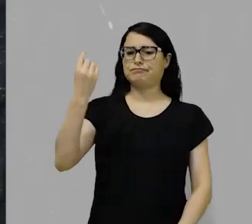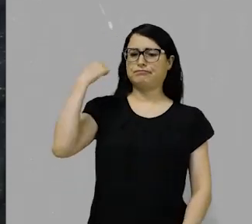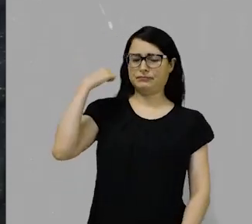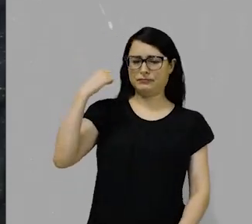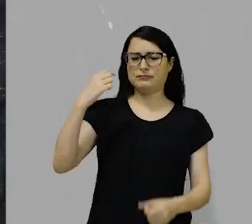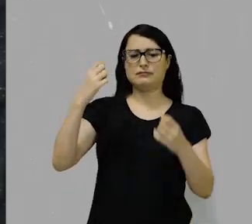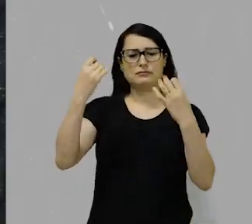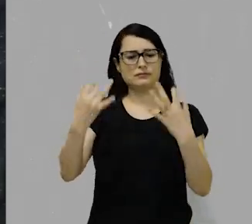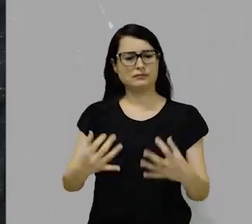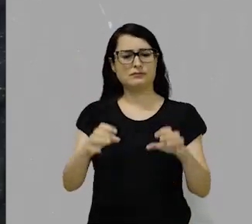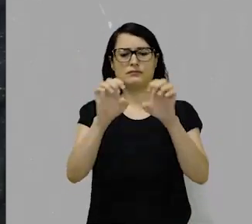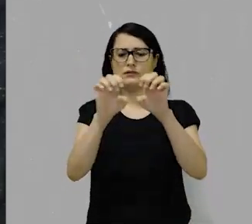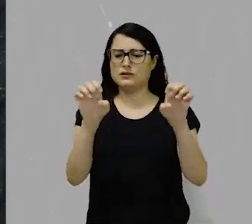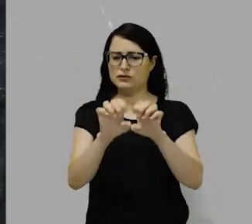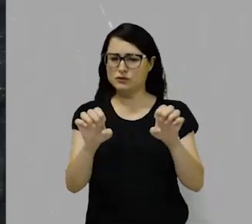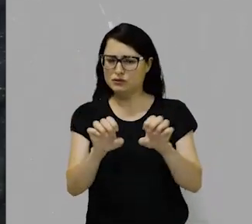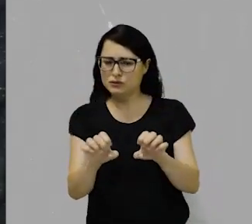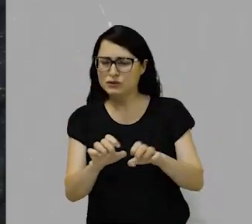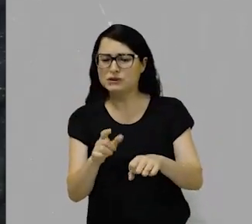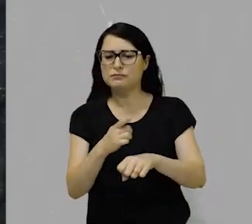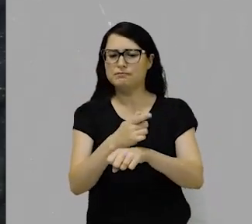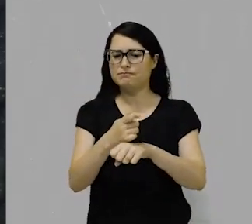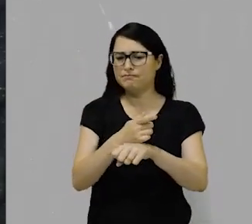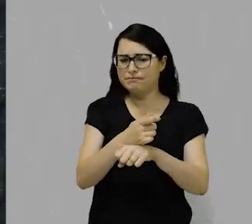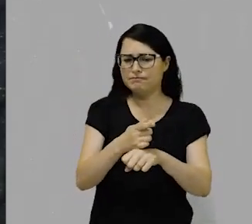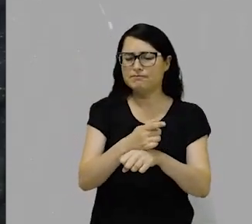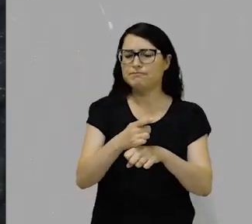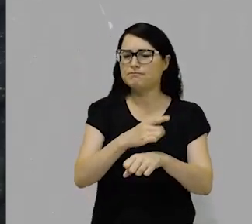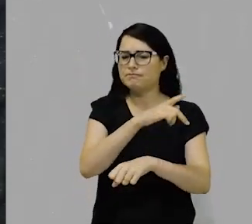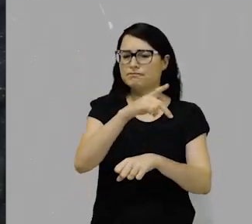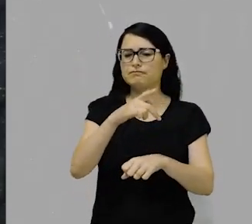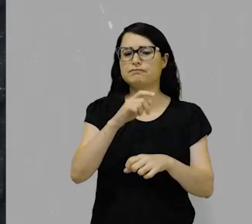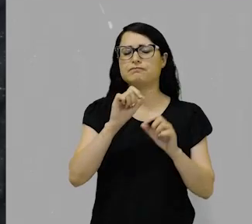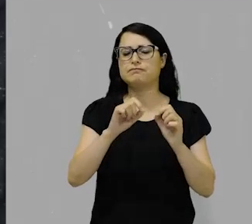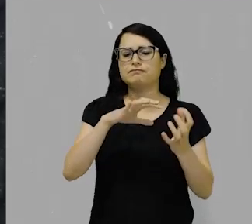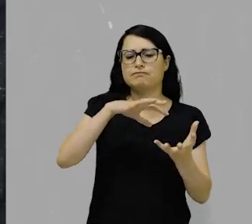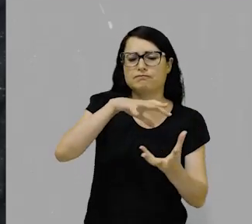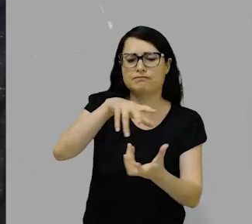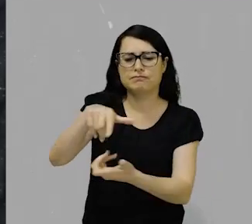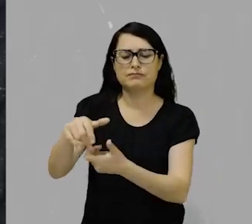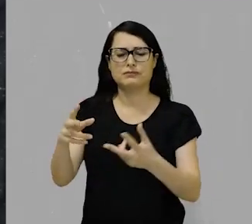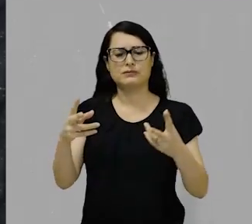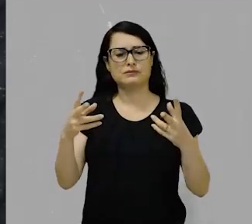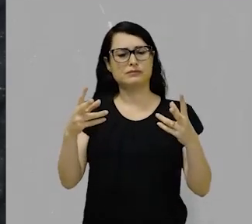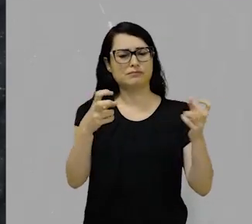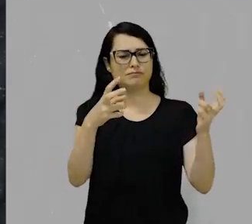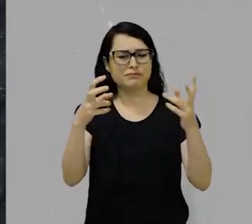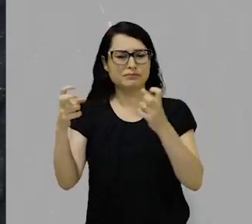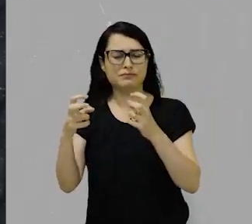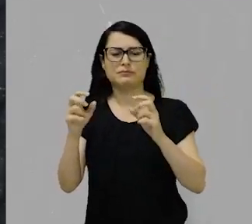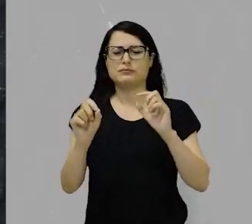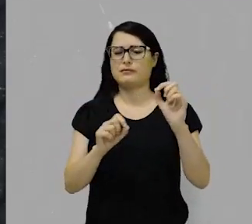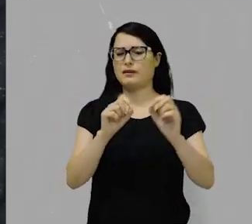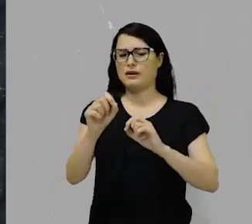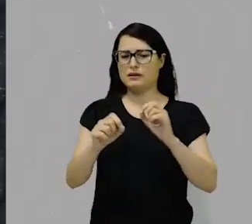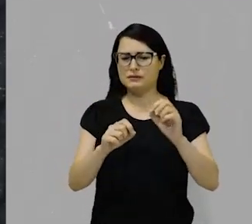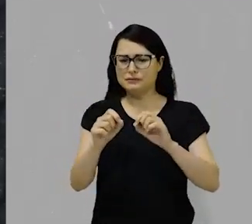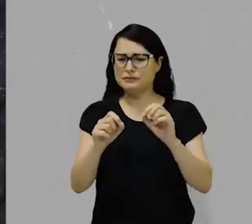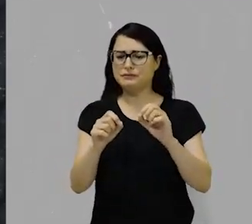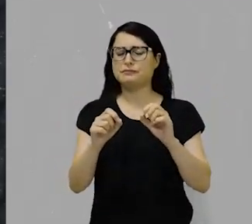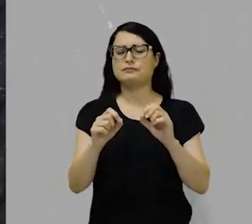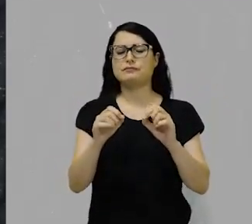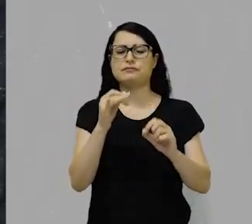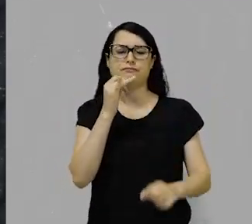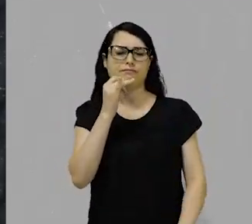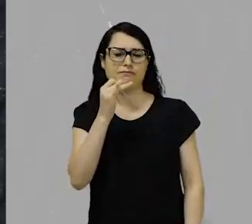estruturas geológicas do nosso planeta e ele percebeu algumas coisas importantes. Primeiro, ele percebeu que os contornos, por